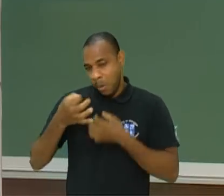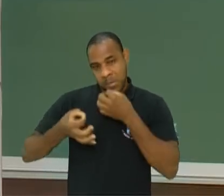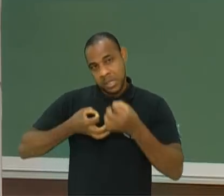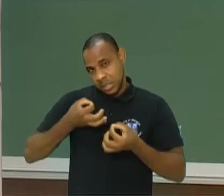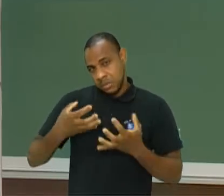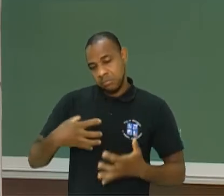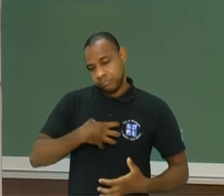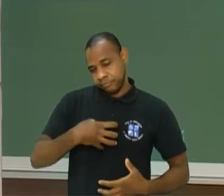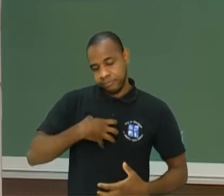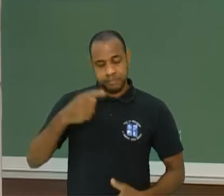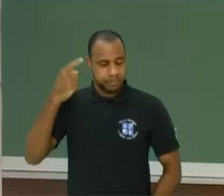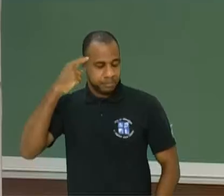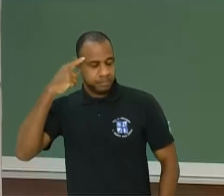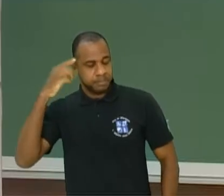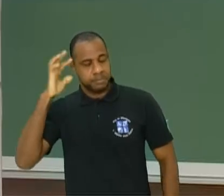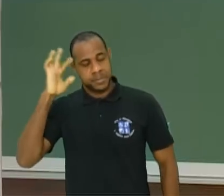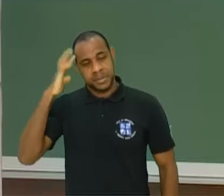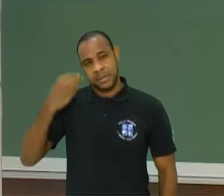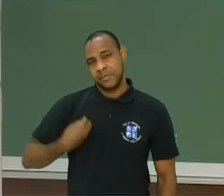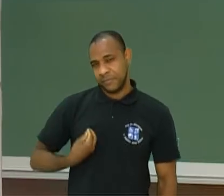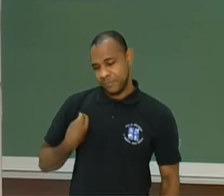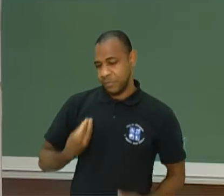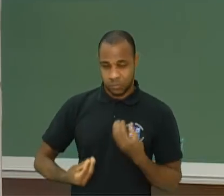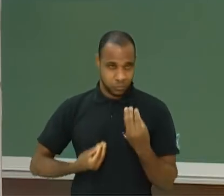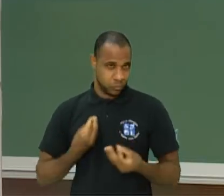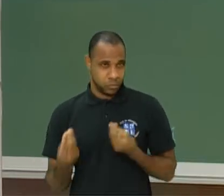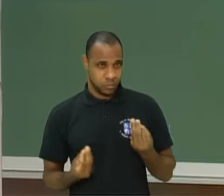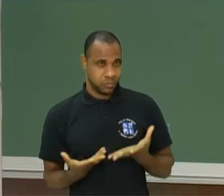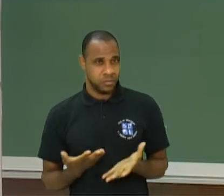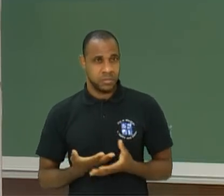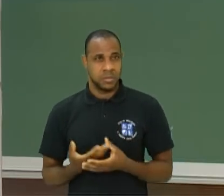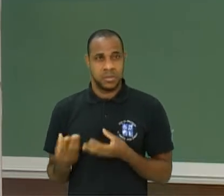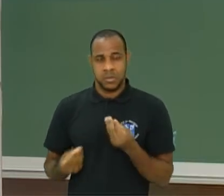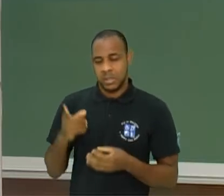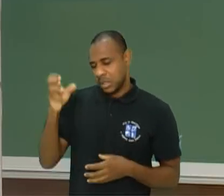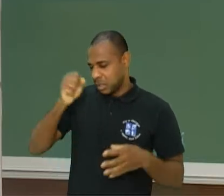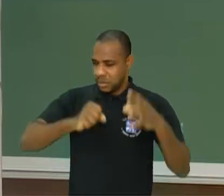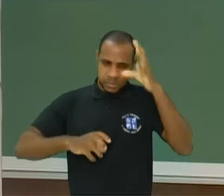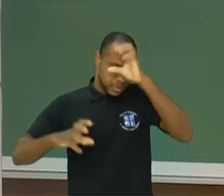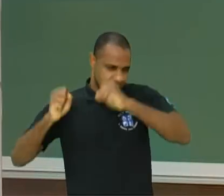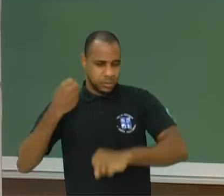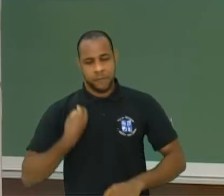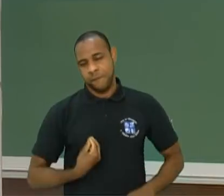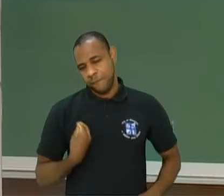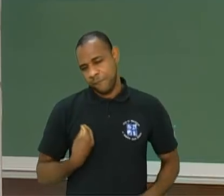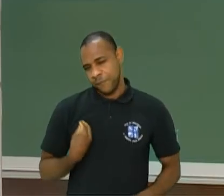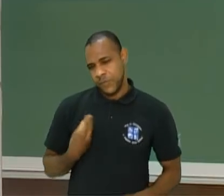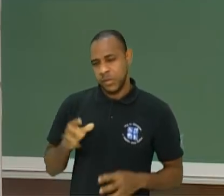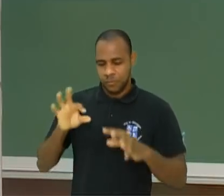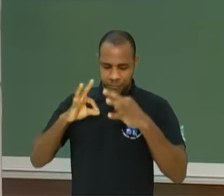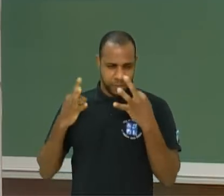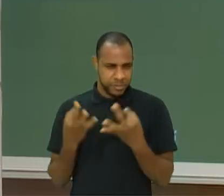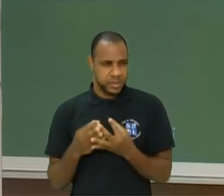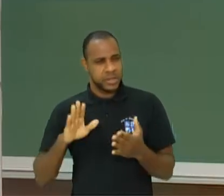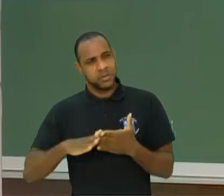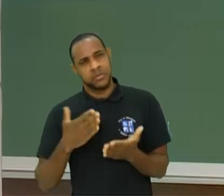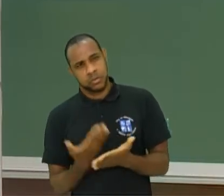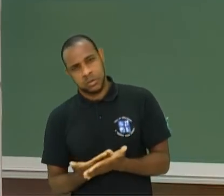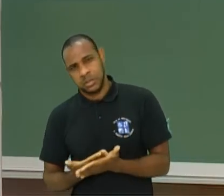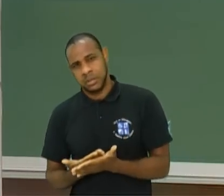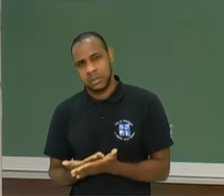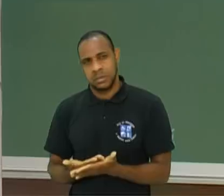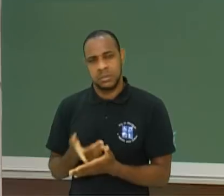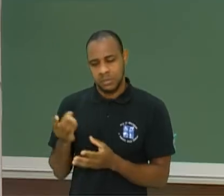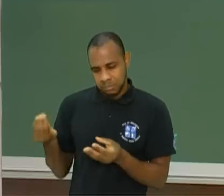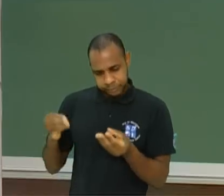o seu jeito de pensar e ver a vida, tá bom? Então, a sua bagagem que você aprende na sua vida, na sua família, na escola, enfim, com tudo,